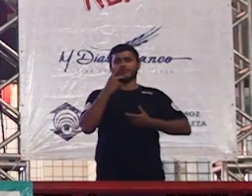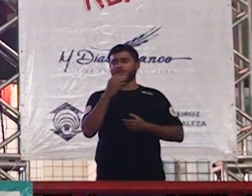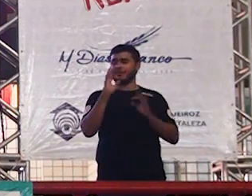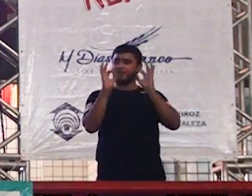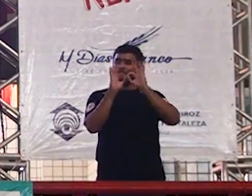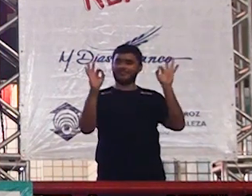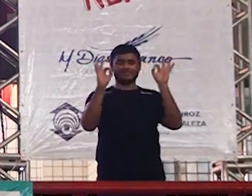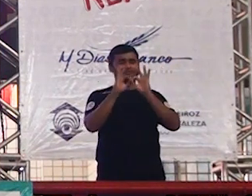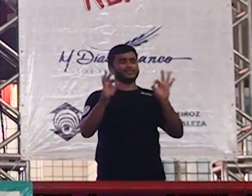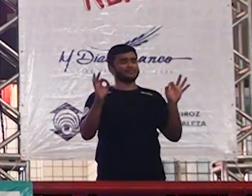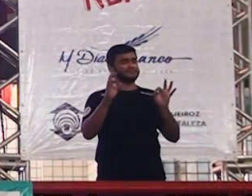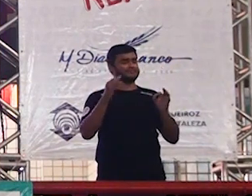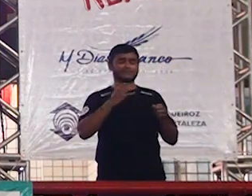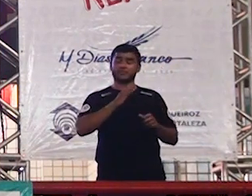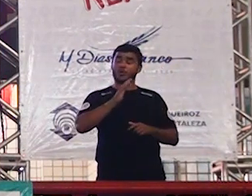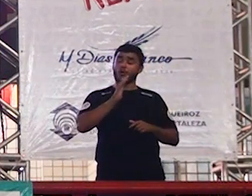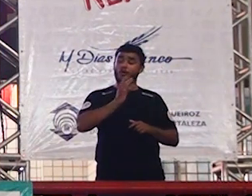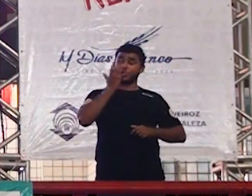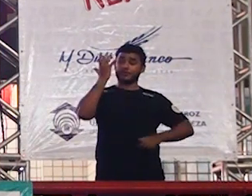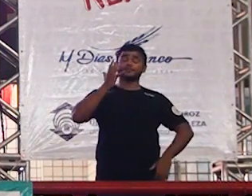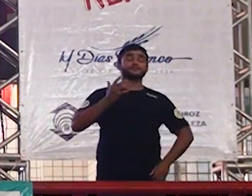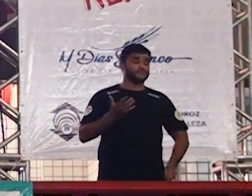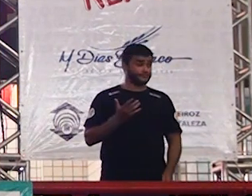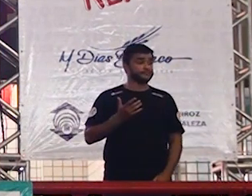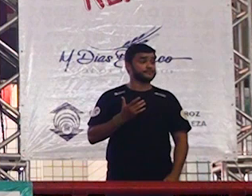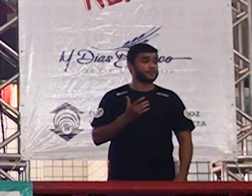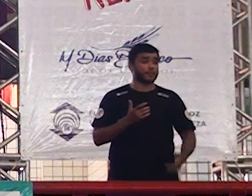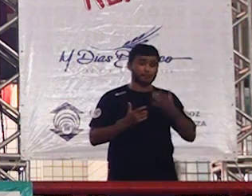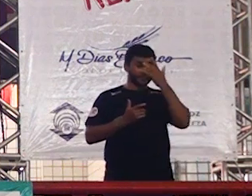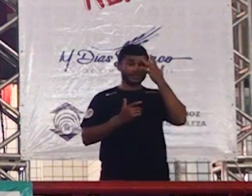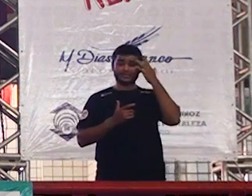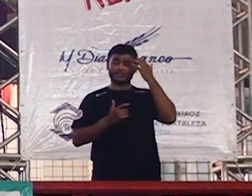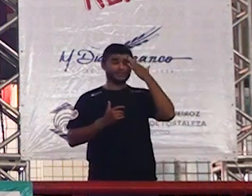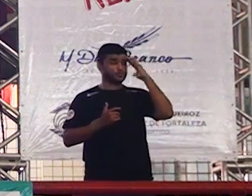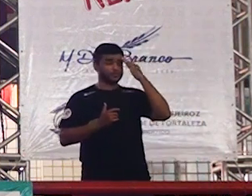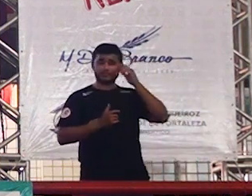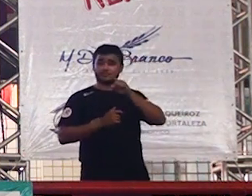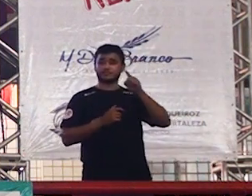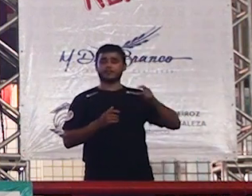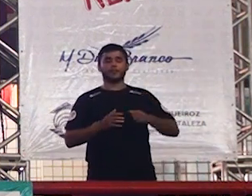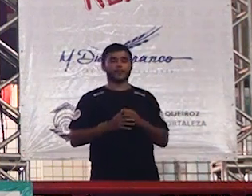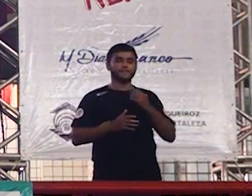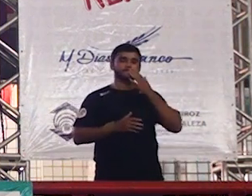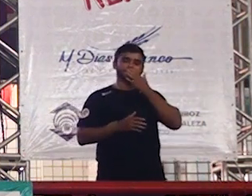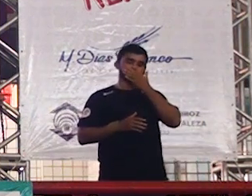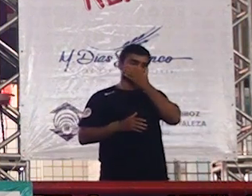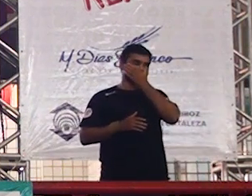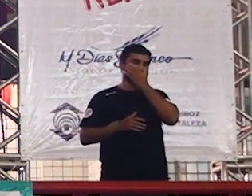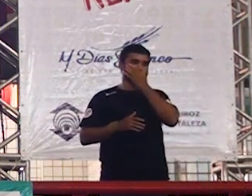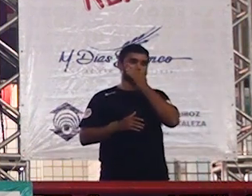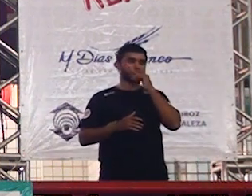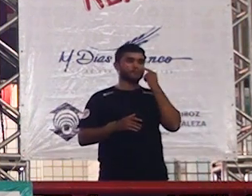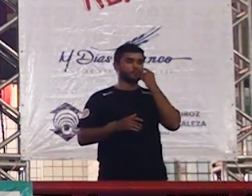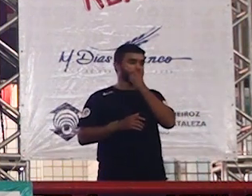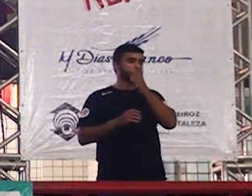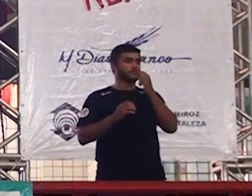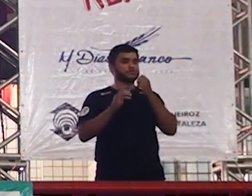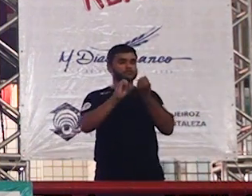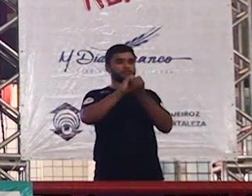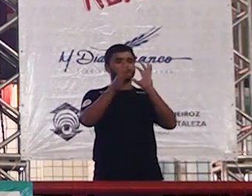bota na redação. Coisa de doido, coisa de, sem noção mesmo. Tem aí um PowerPoint sobre